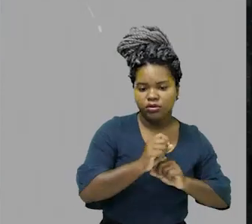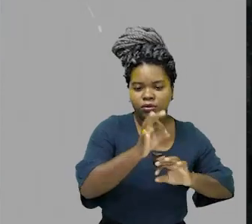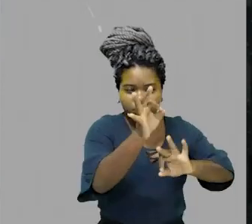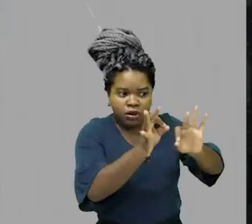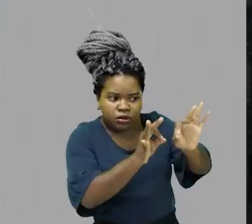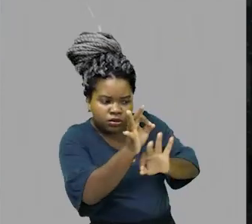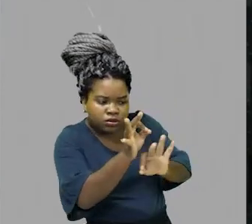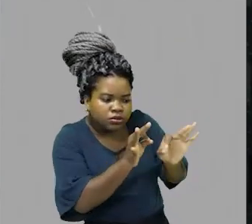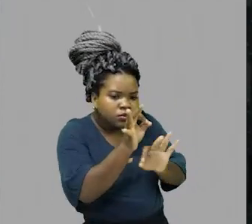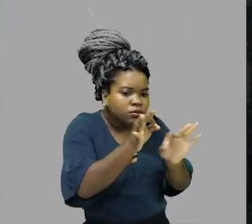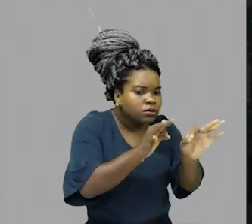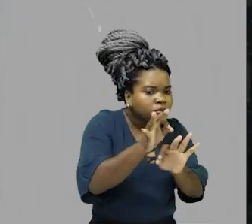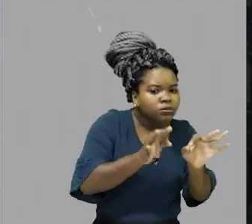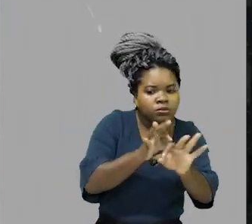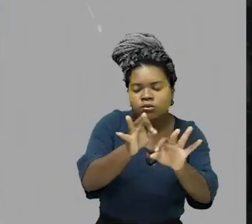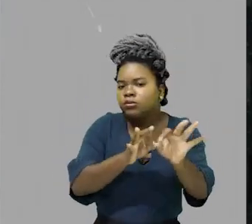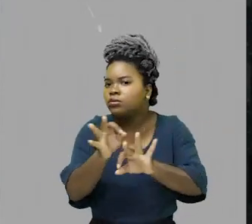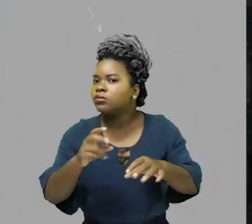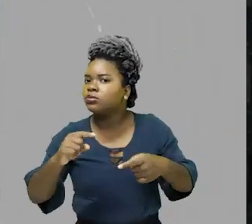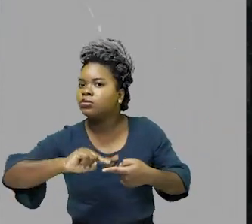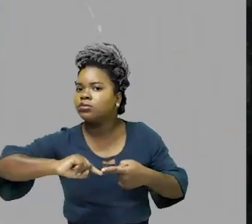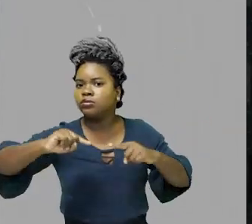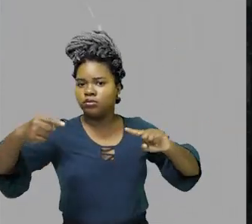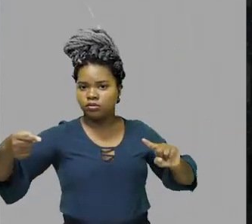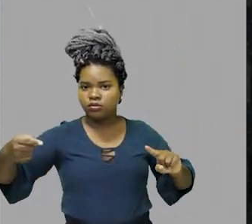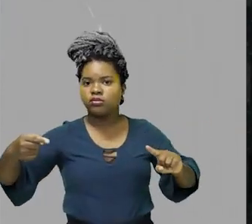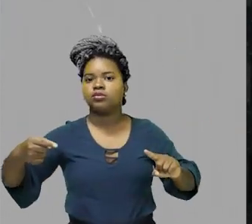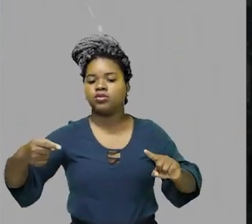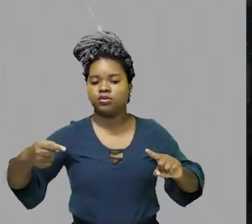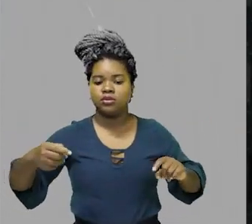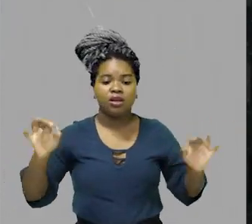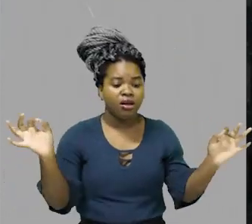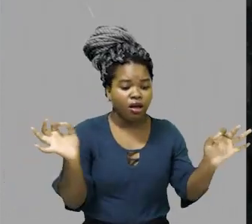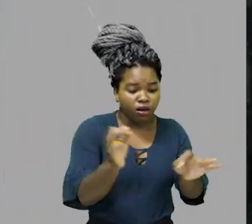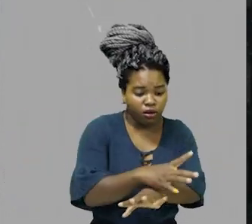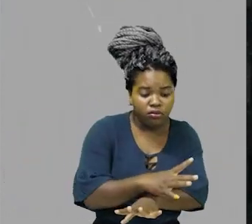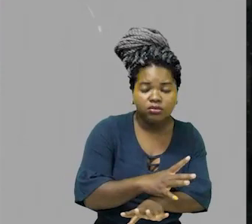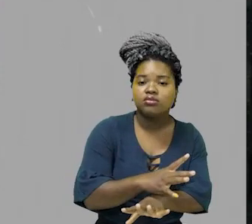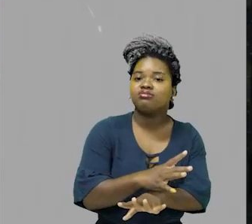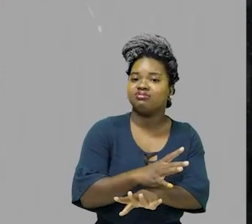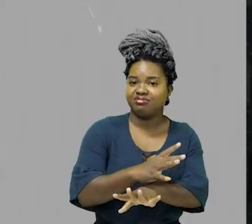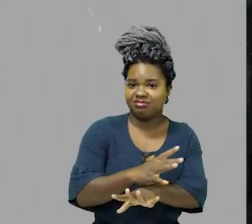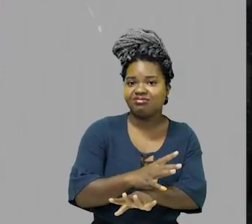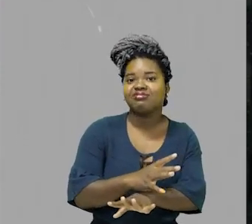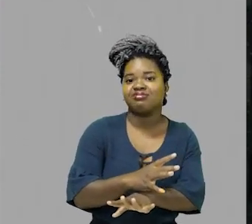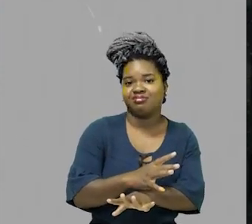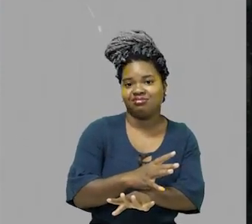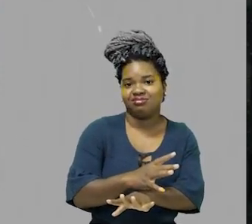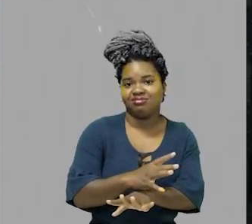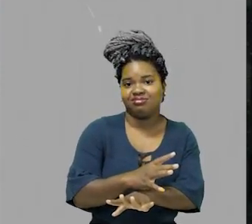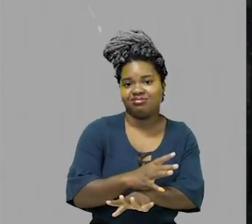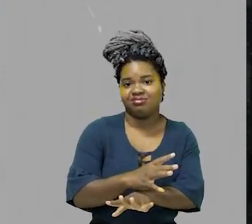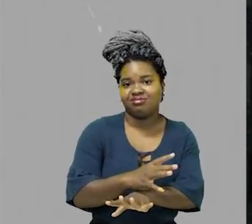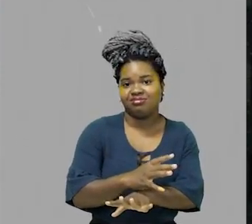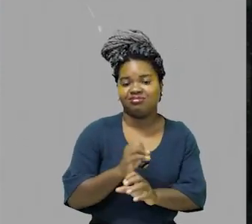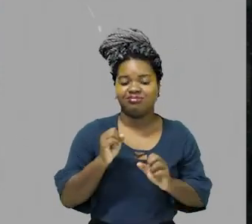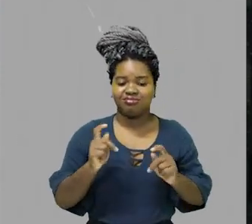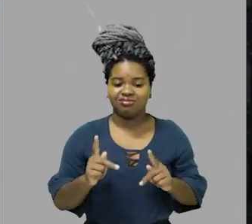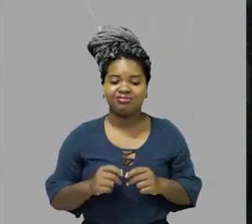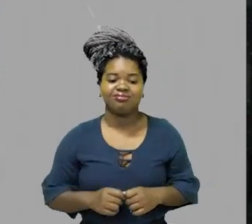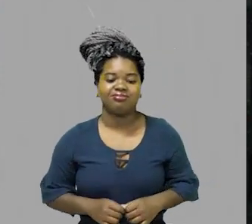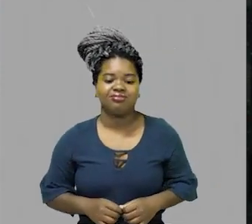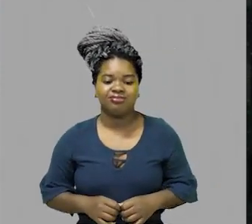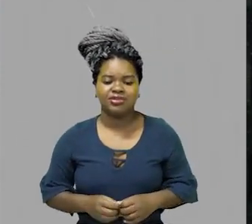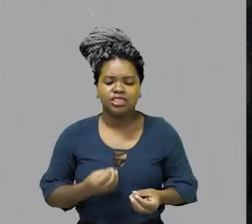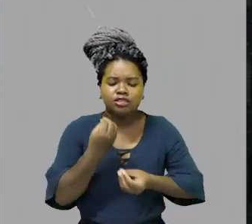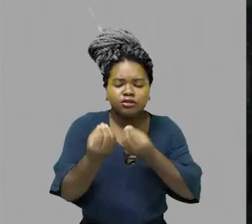edição desse RNA, para que ele possa ficar pronto, para que ele possa ser lido pelo ribossomo. E aí, como